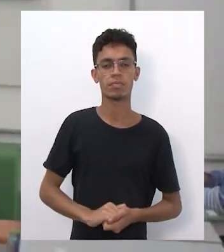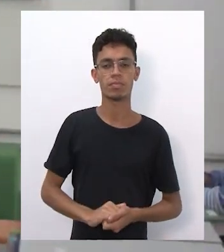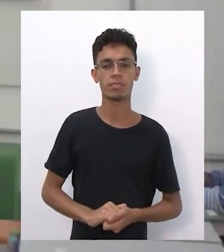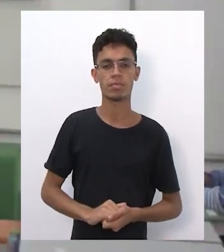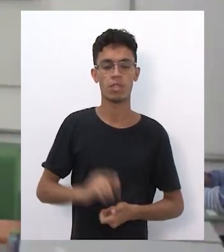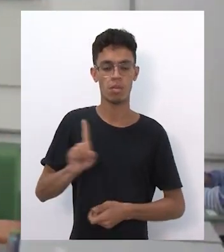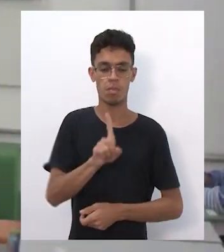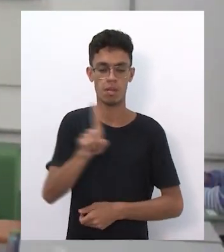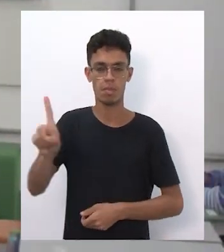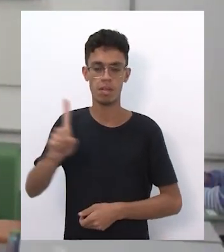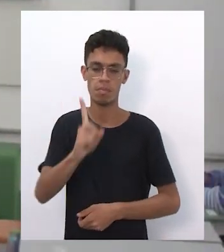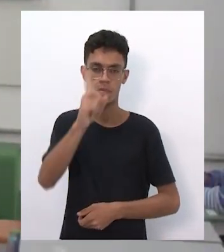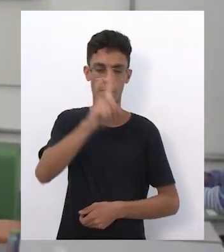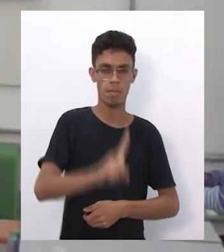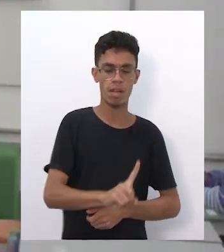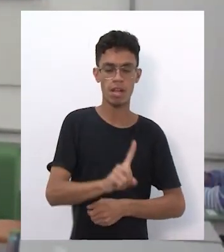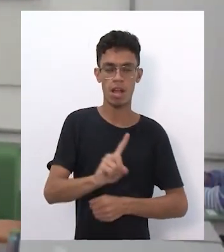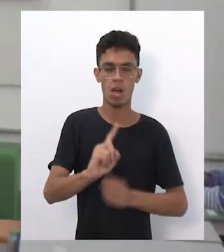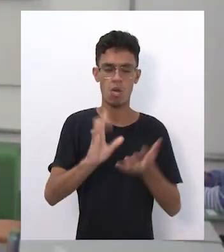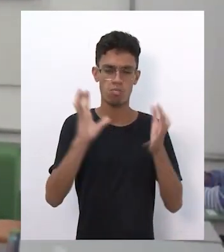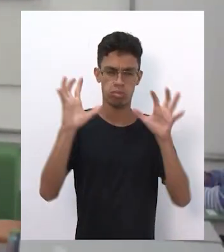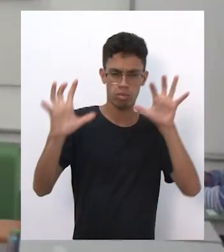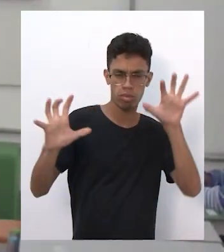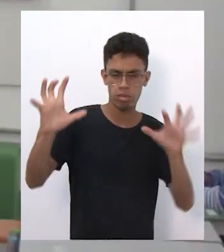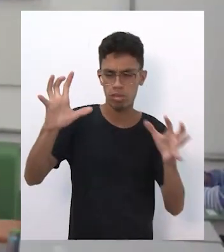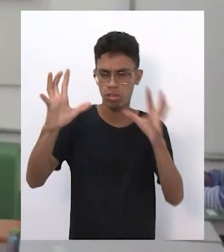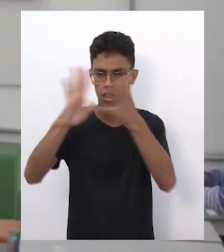andar para o lado, descer, vencer o monstro,